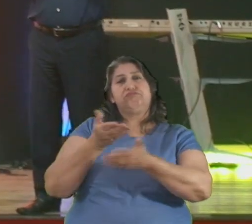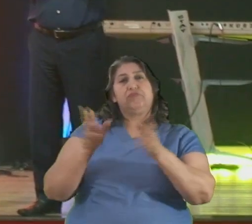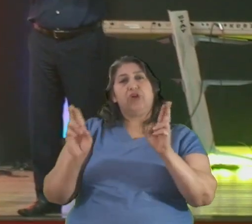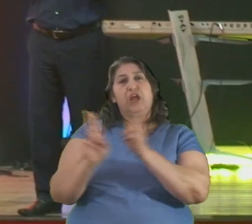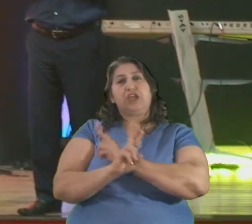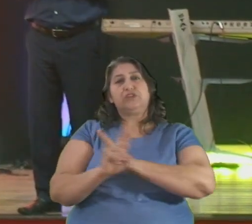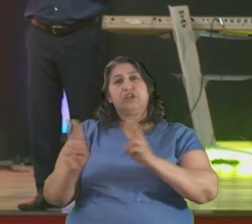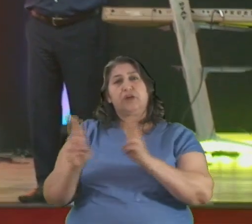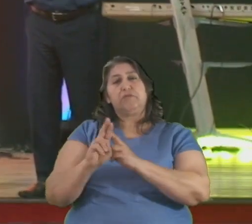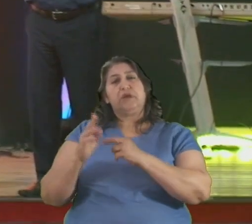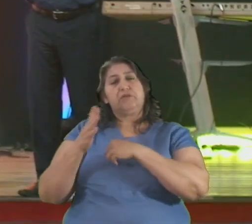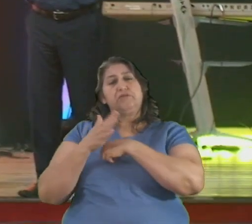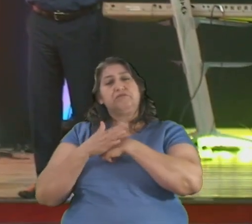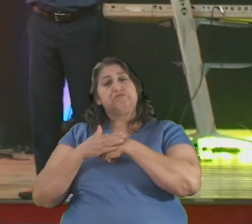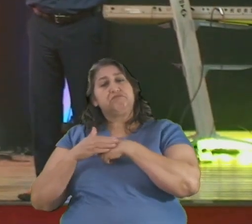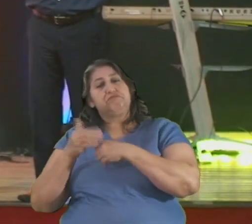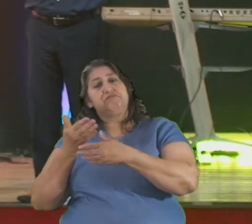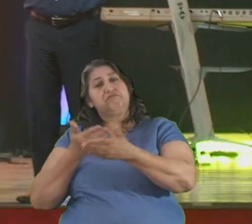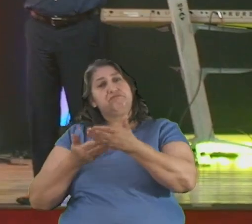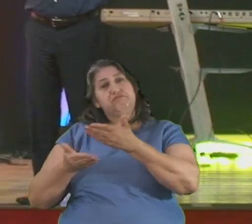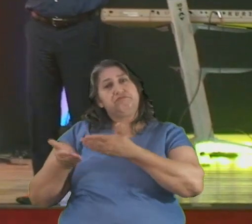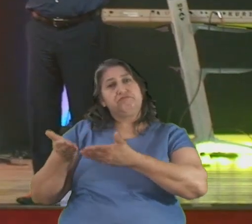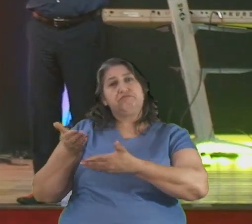Cordial. Por exemplo,